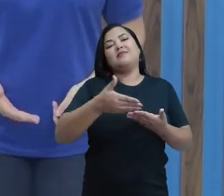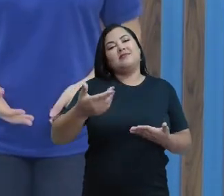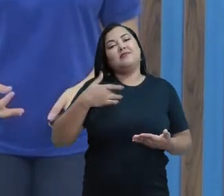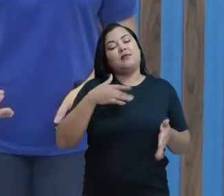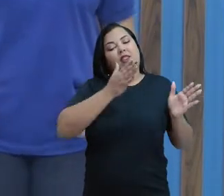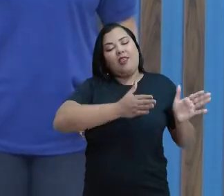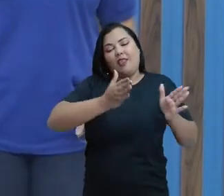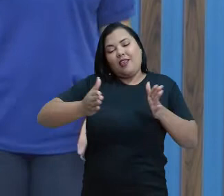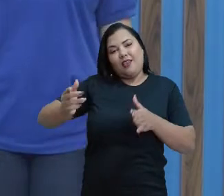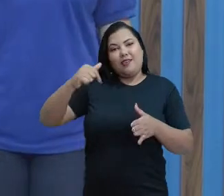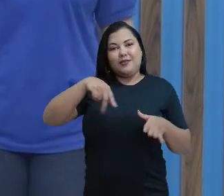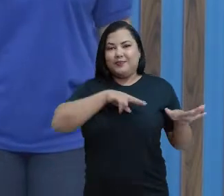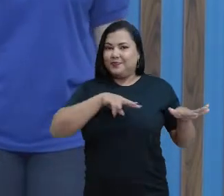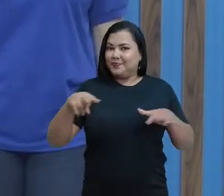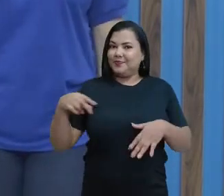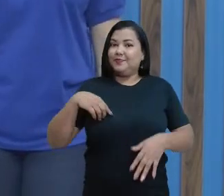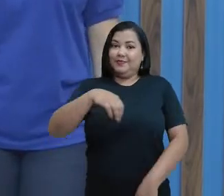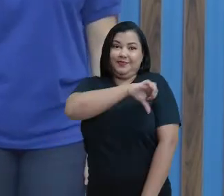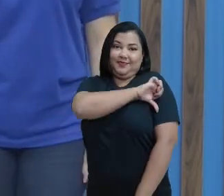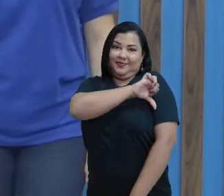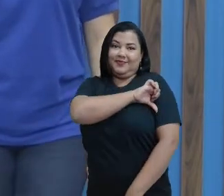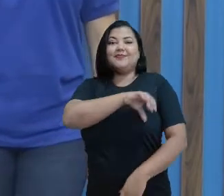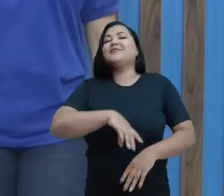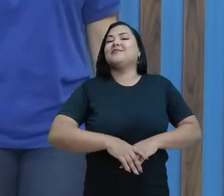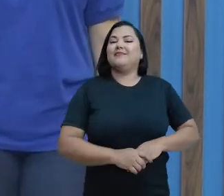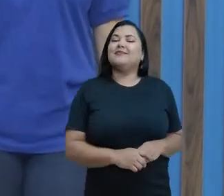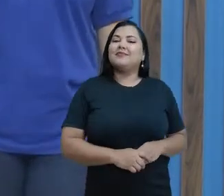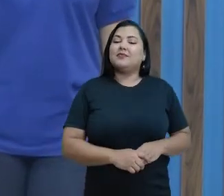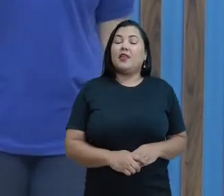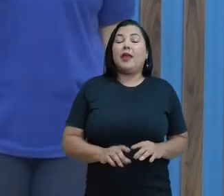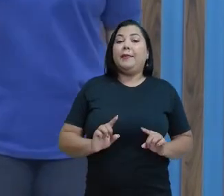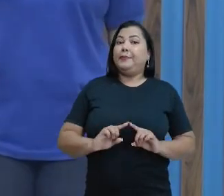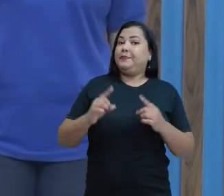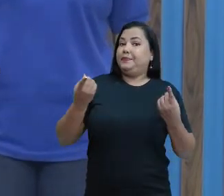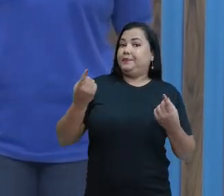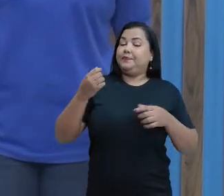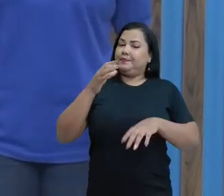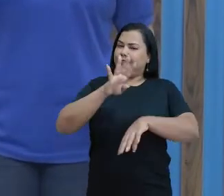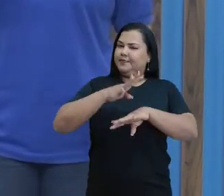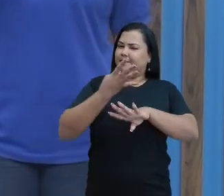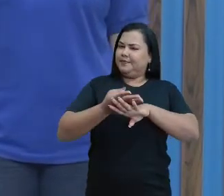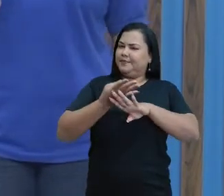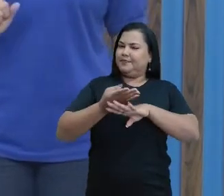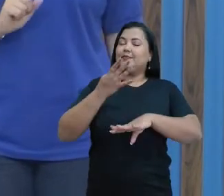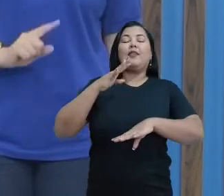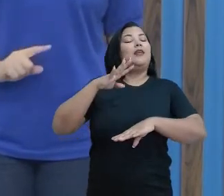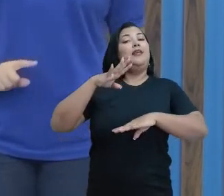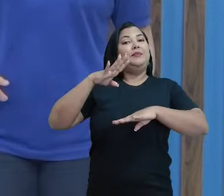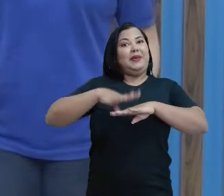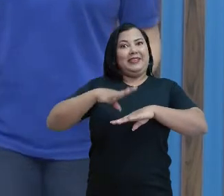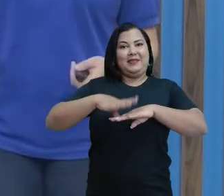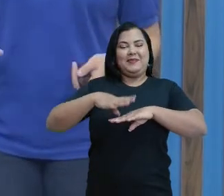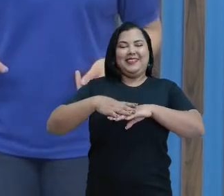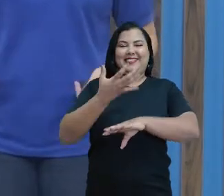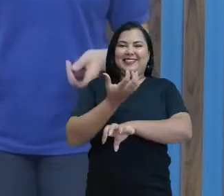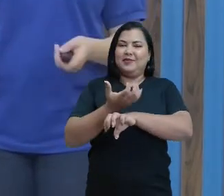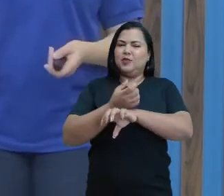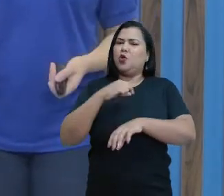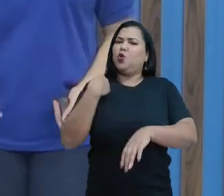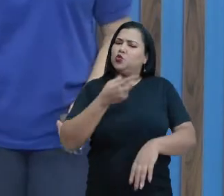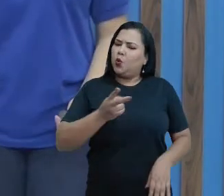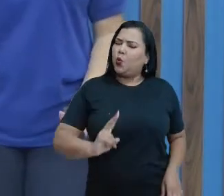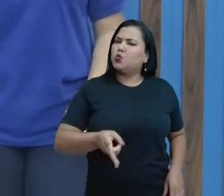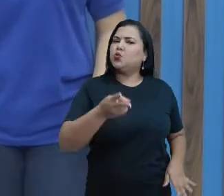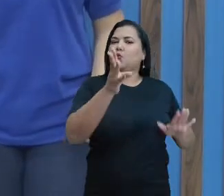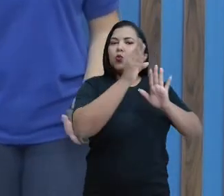sequência de aulas dessa semana para os nonos anos, né, gente? Só que em matemática a gente está dando continuidade ao conteúdo que a gente